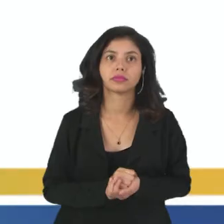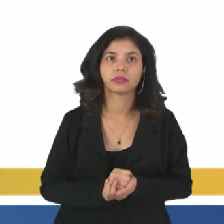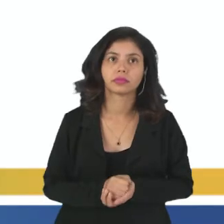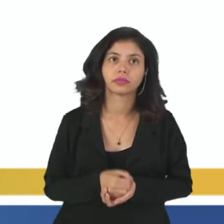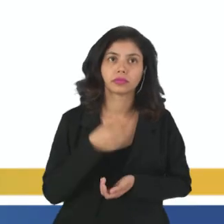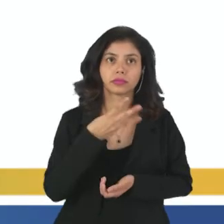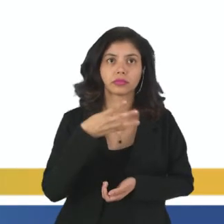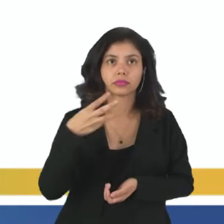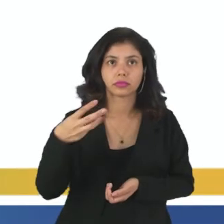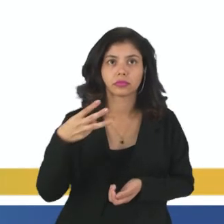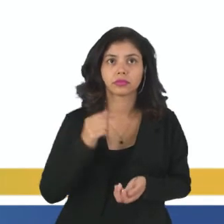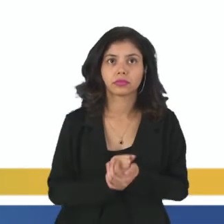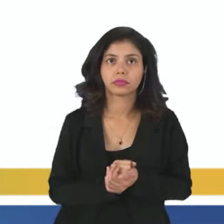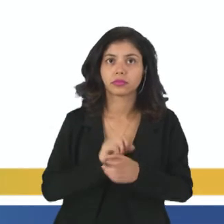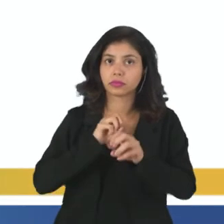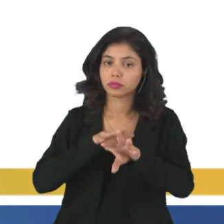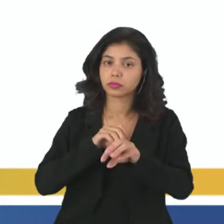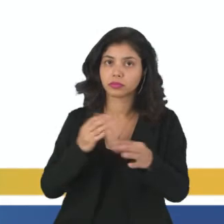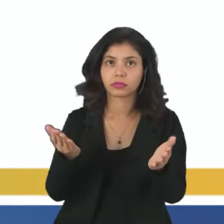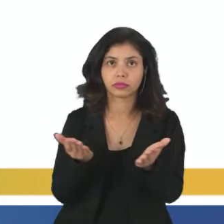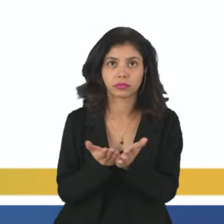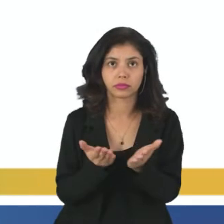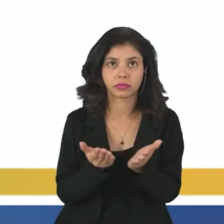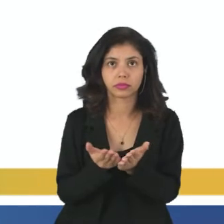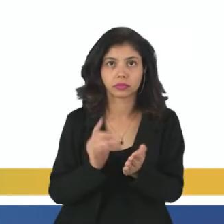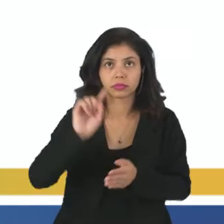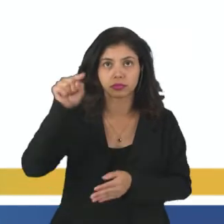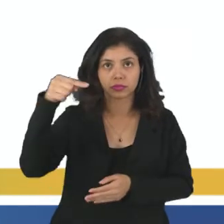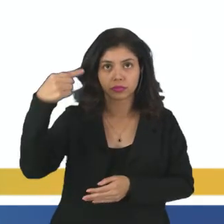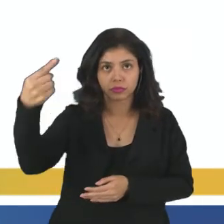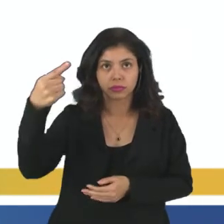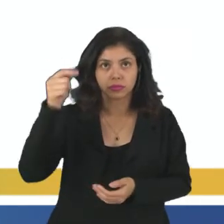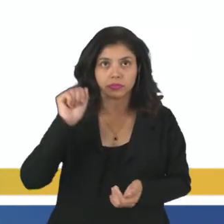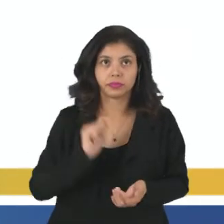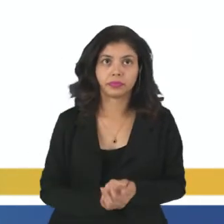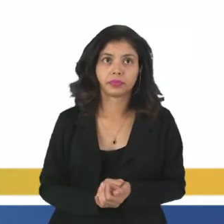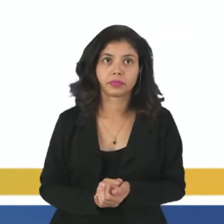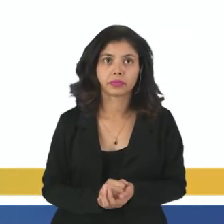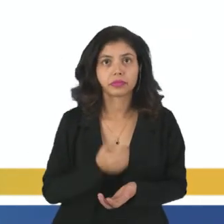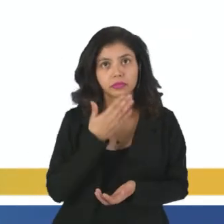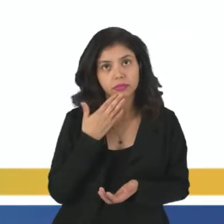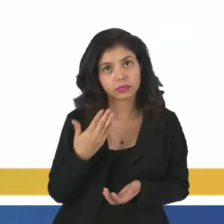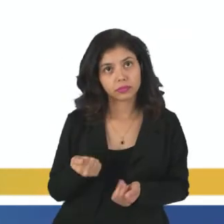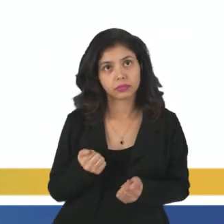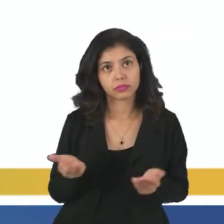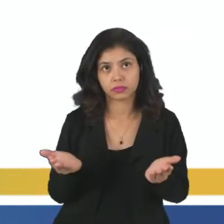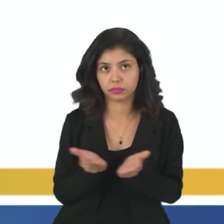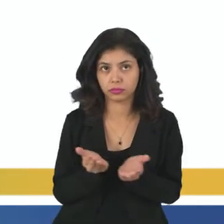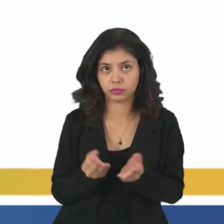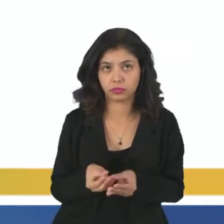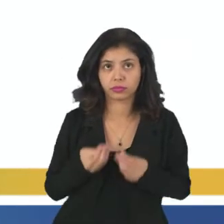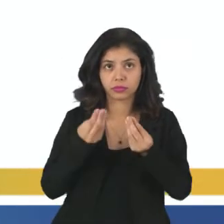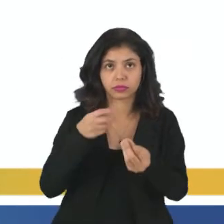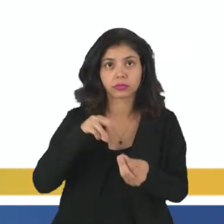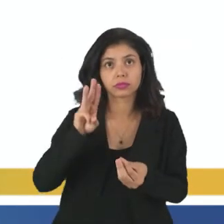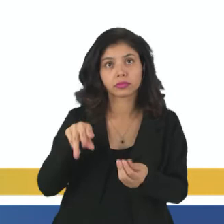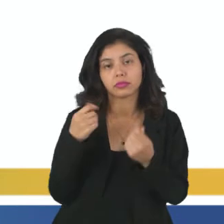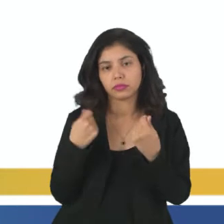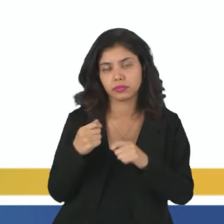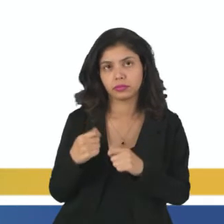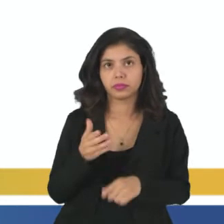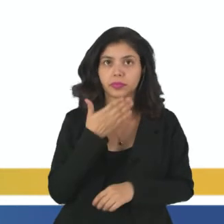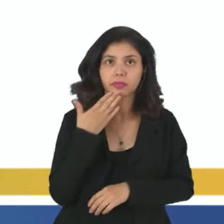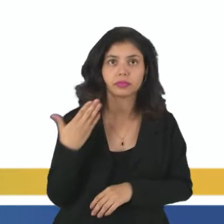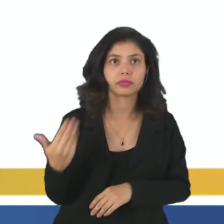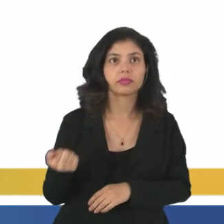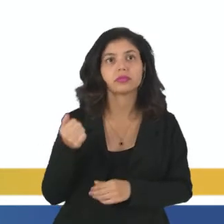43. Deve-se ensinar aos cristãos, que aquele que dá aos pobres ou empresta a quem